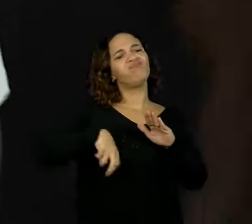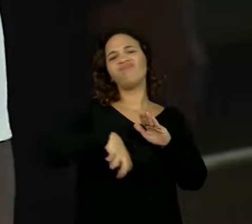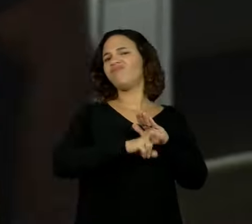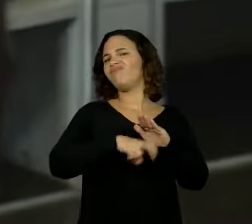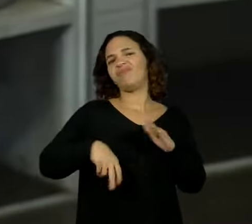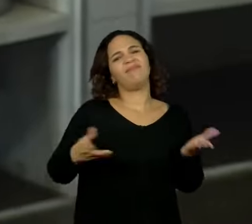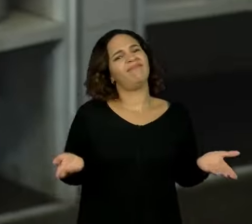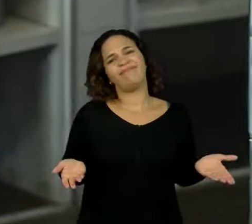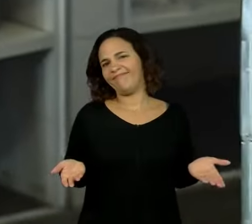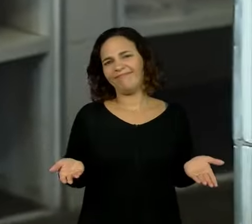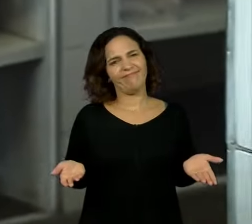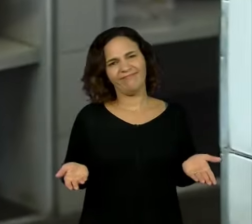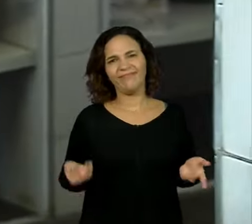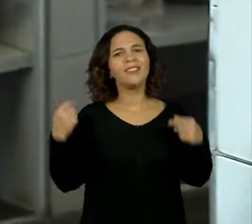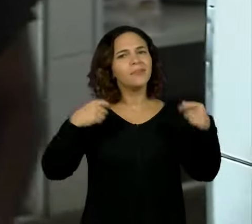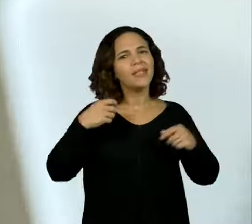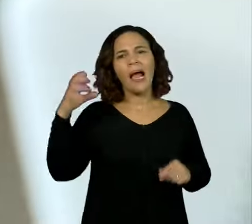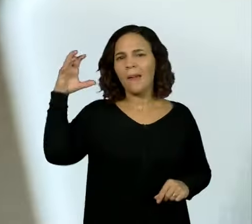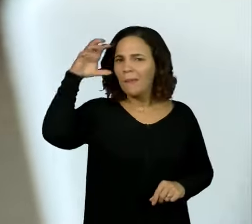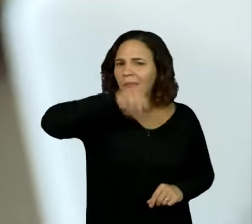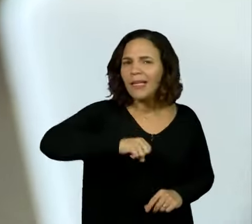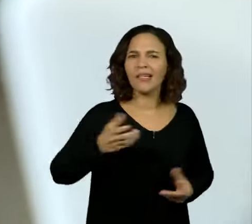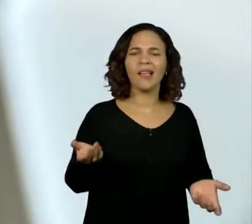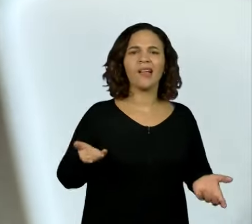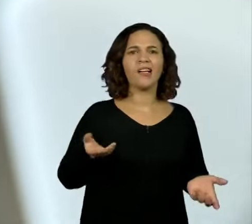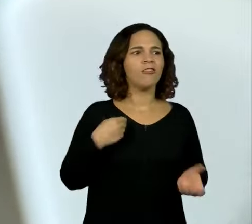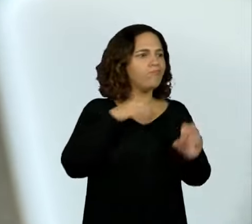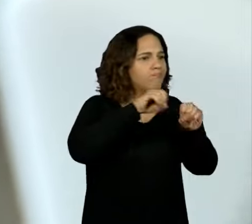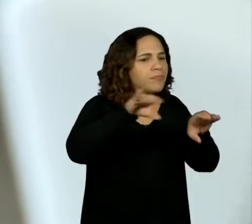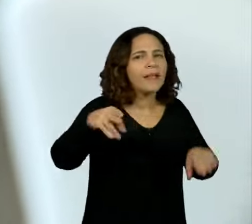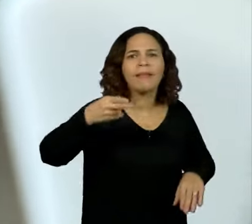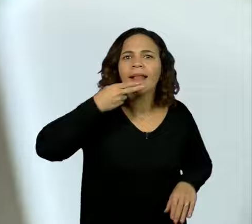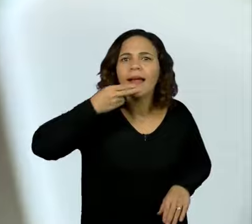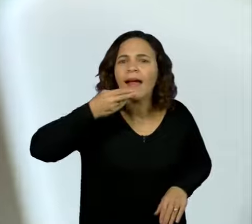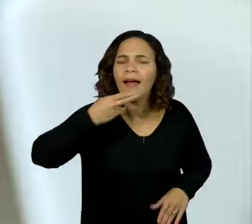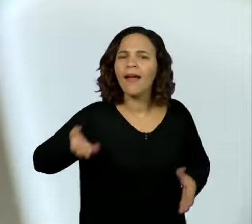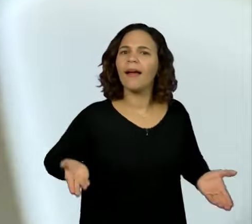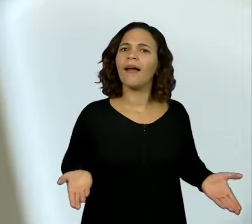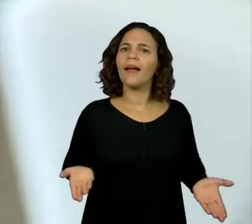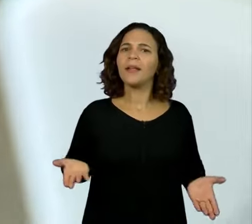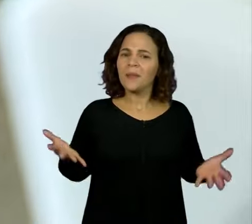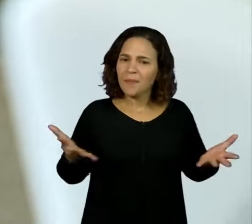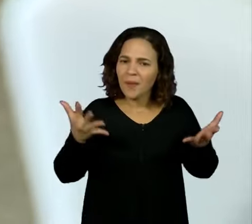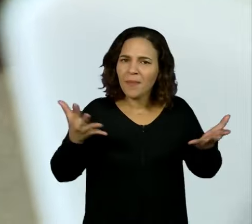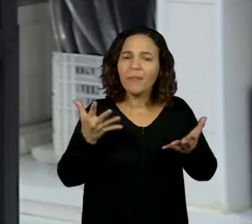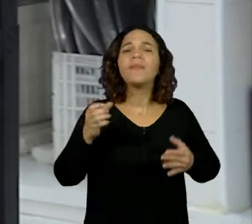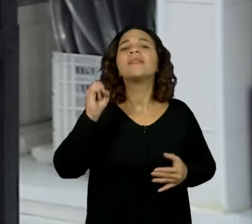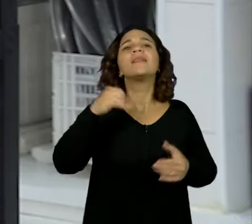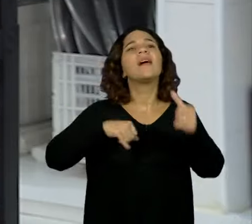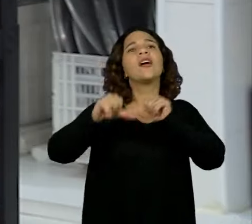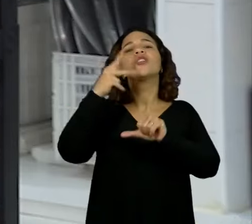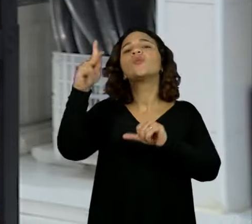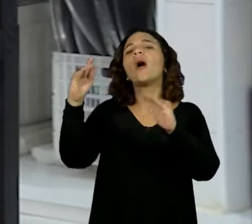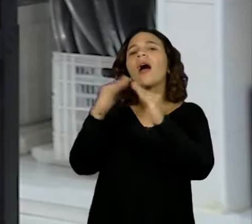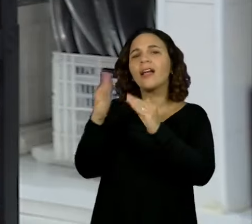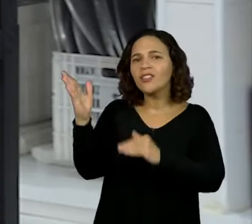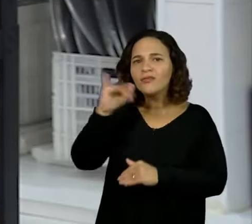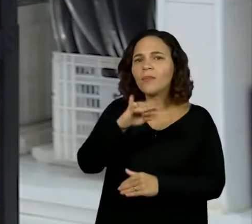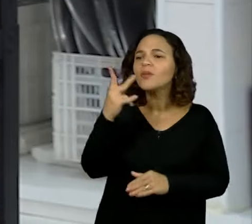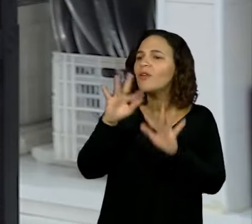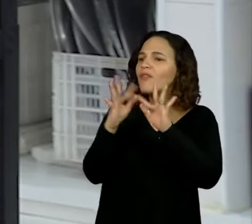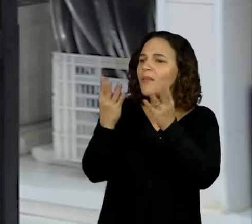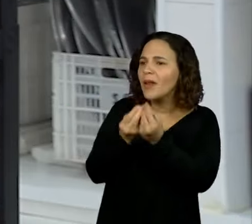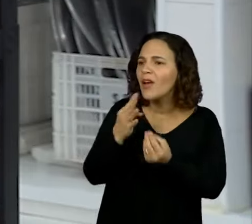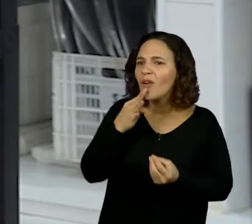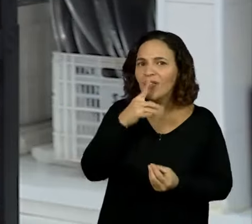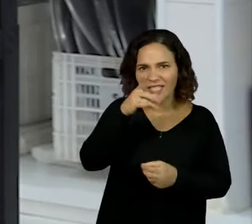nenhum. Então, vamos aprender, vamos ensinar os netos, né? E se a gente fosse agora para a casa da senhora conhecer um pouquinho da sua família? A